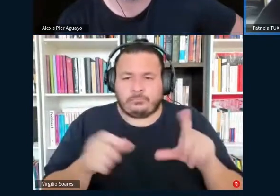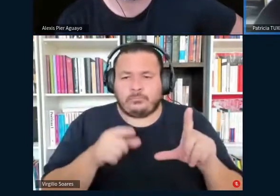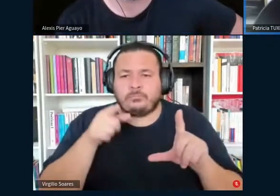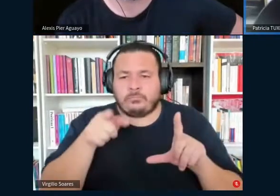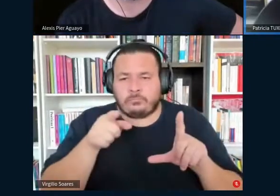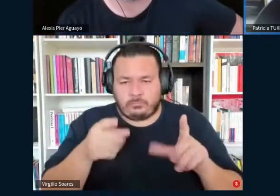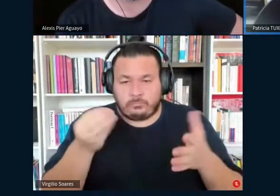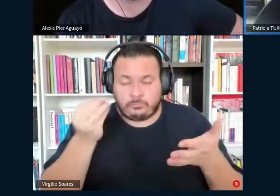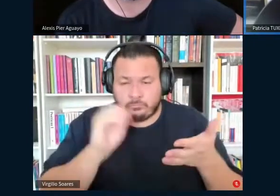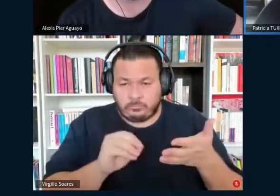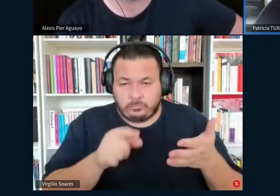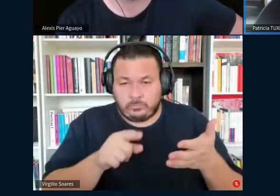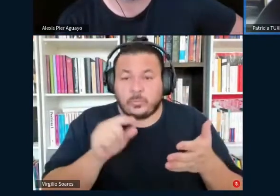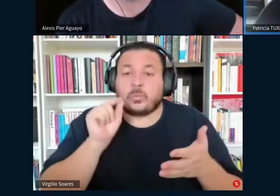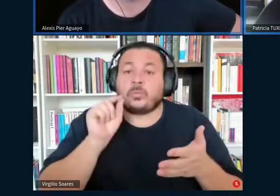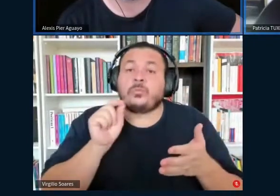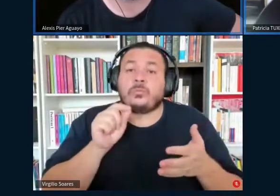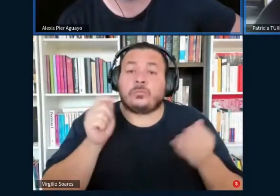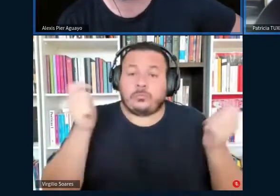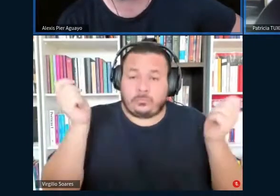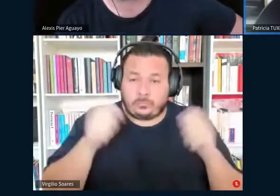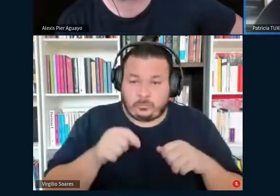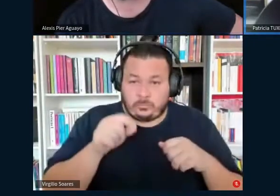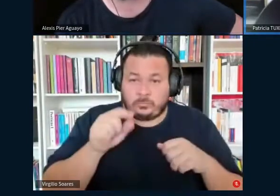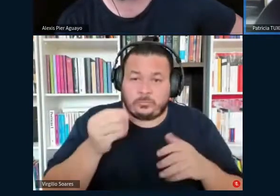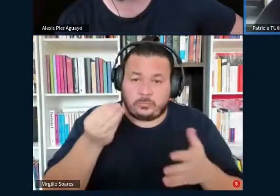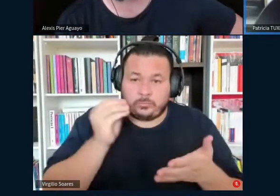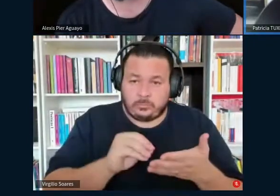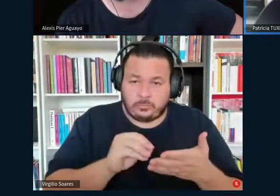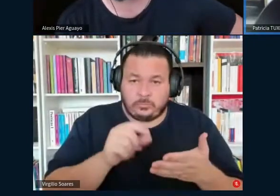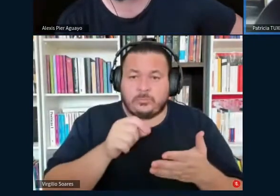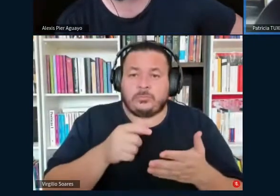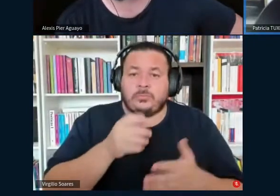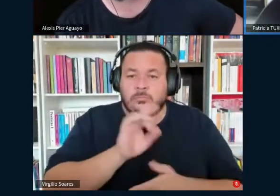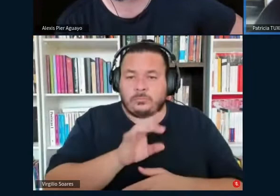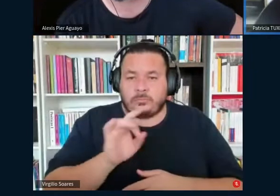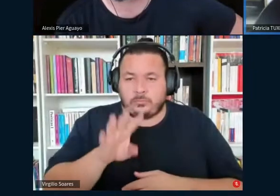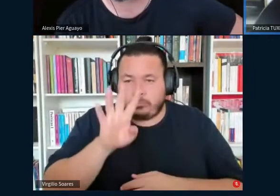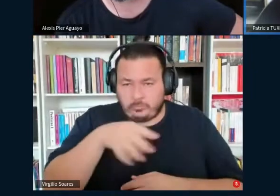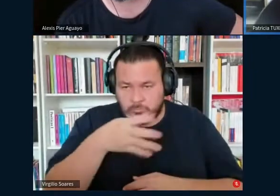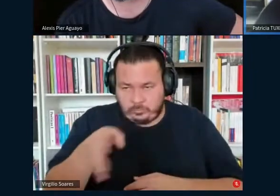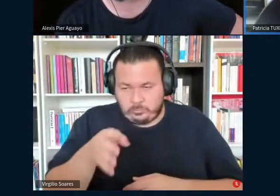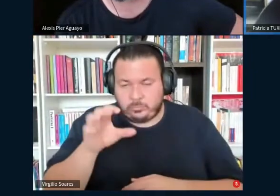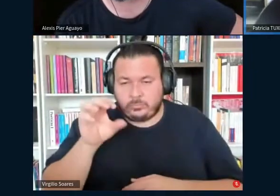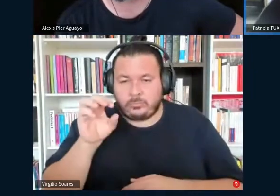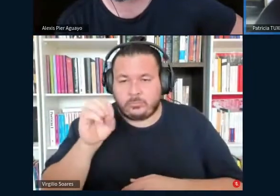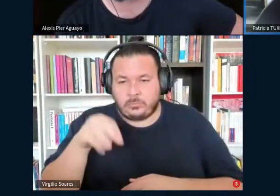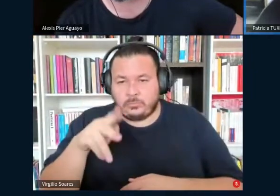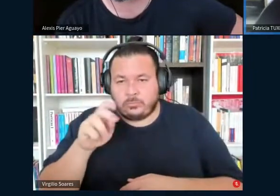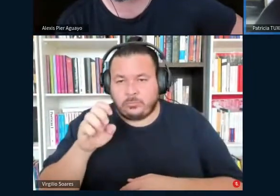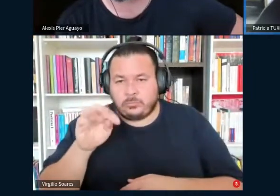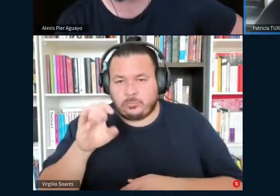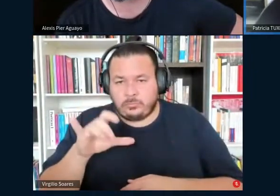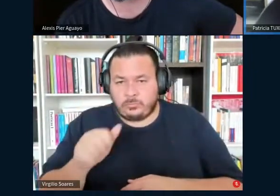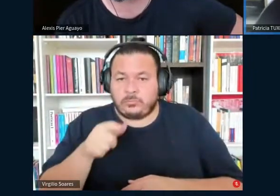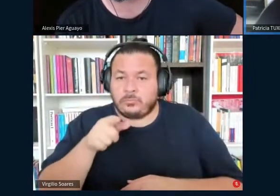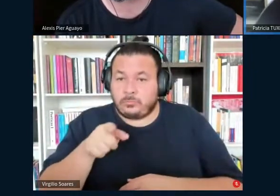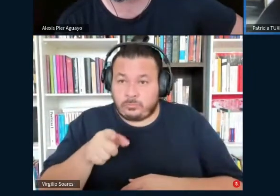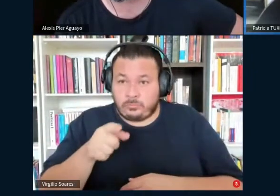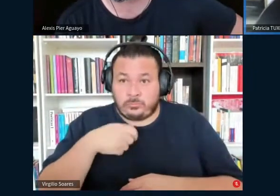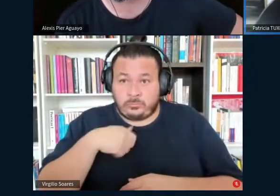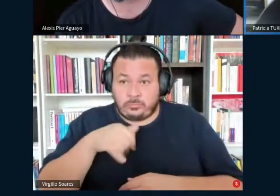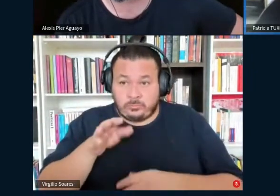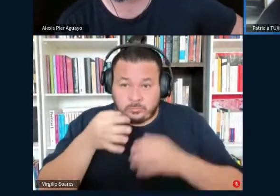é que você pode realizar em cada quadro da competência, que você deu uma atenção maior sobre